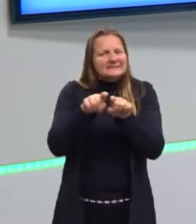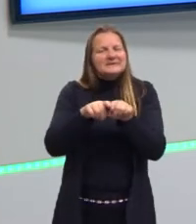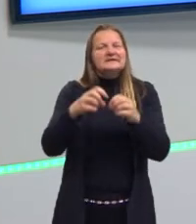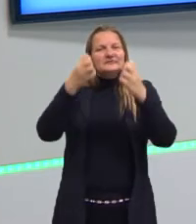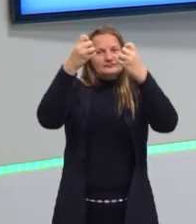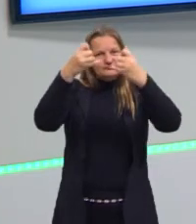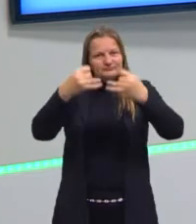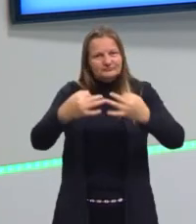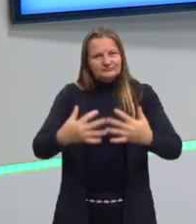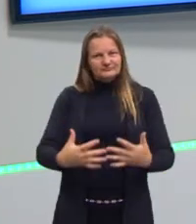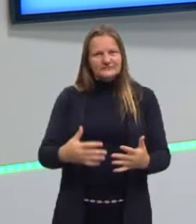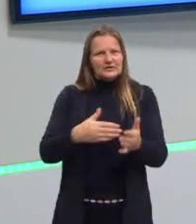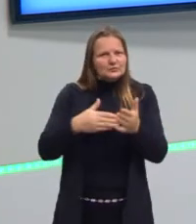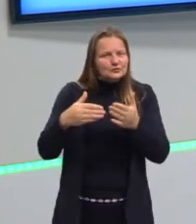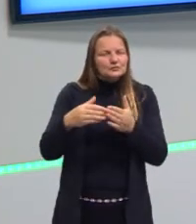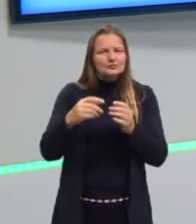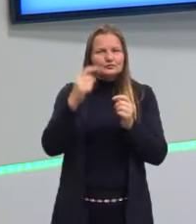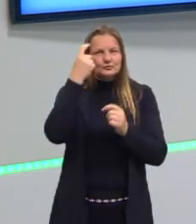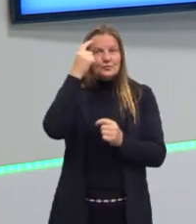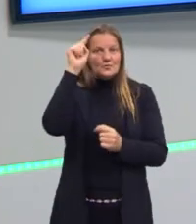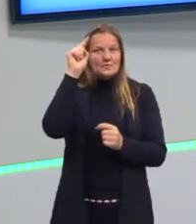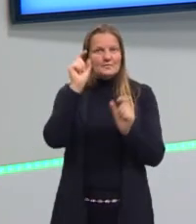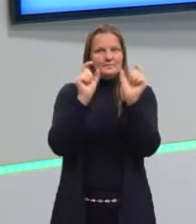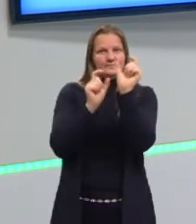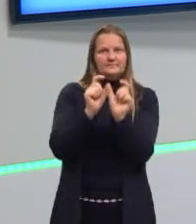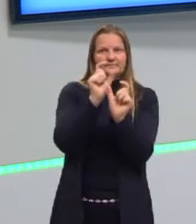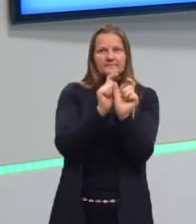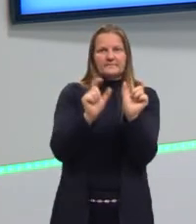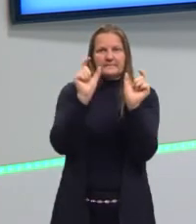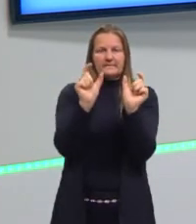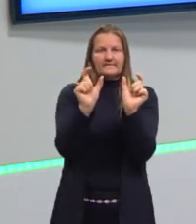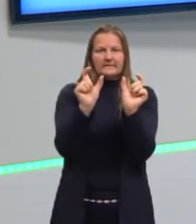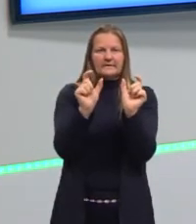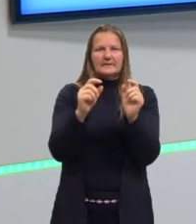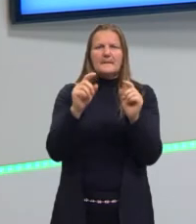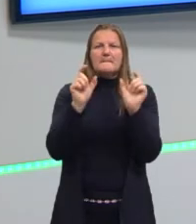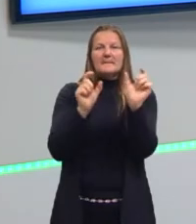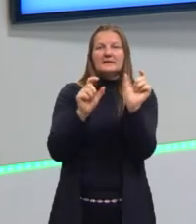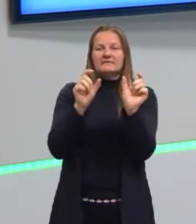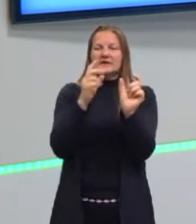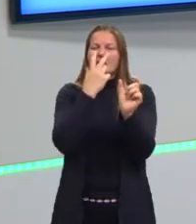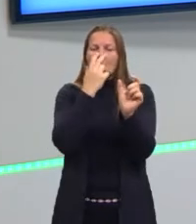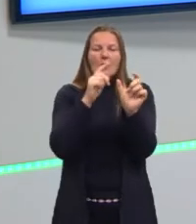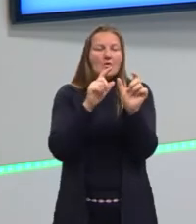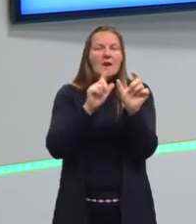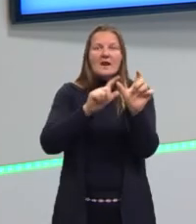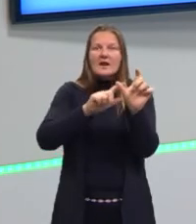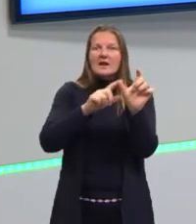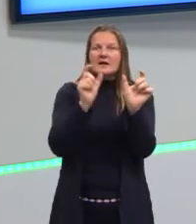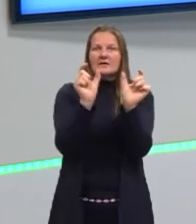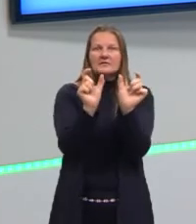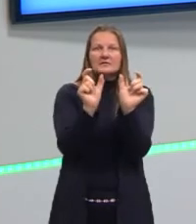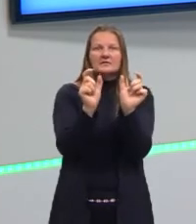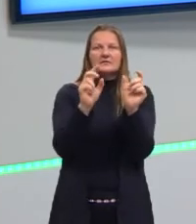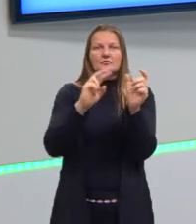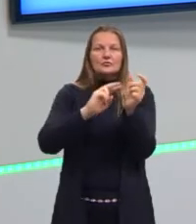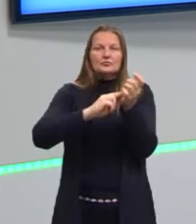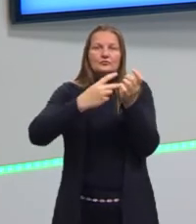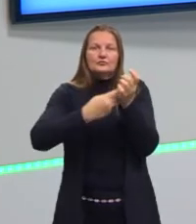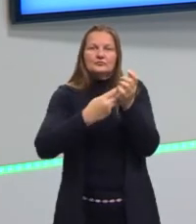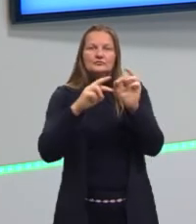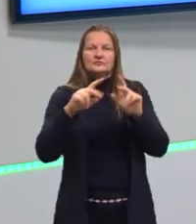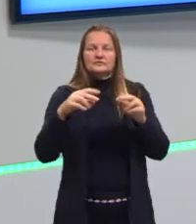esclarecimentos sobre essa ideia do que são palavras com a mesma grafia com significado diferentes e outros